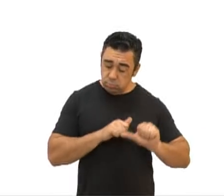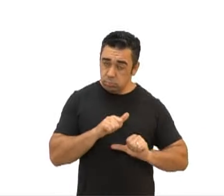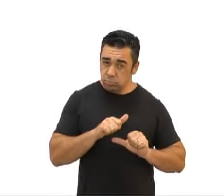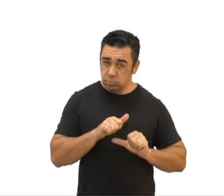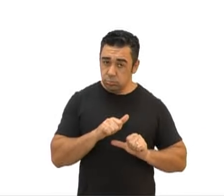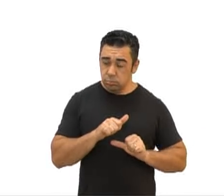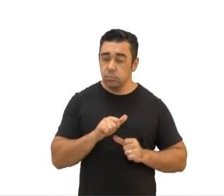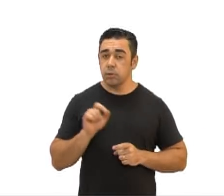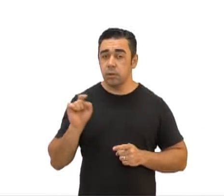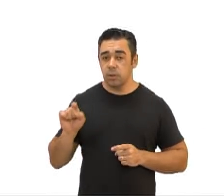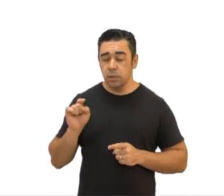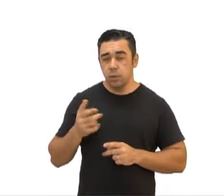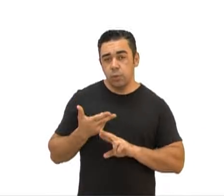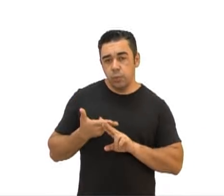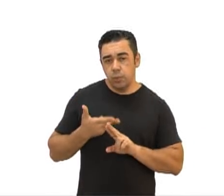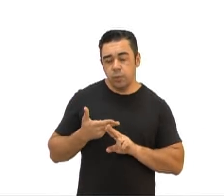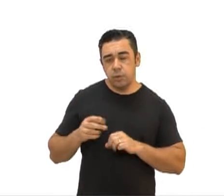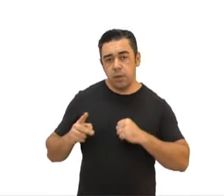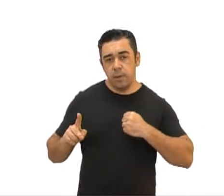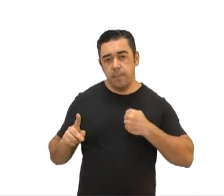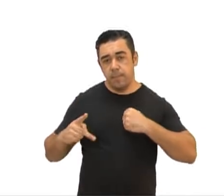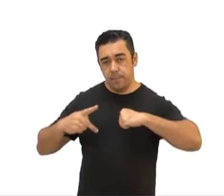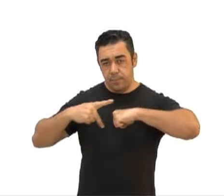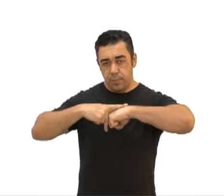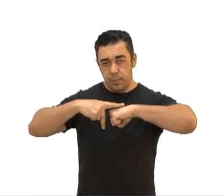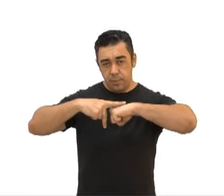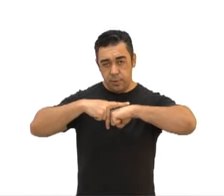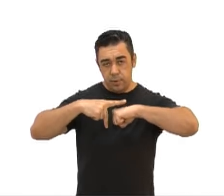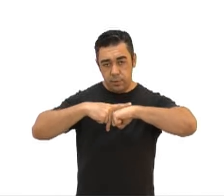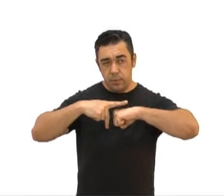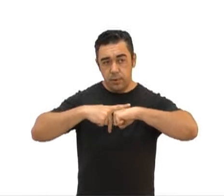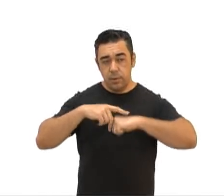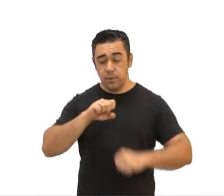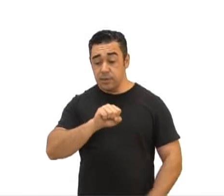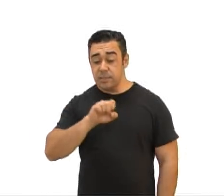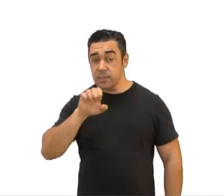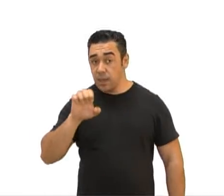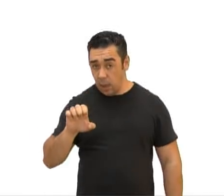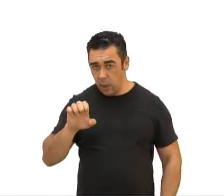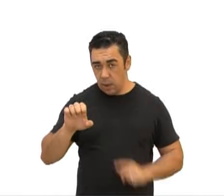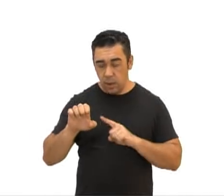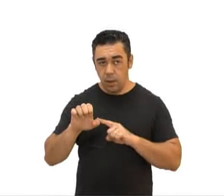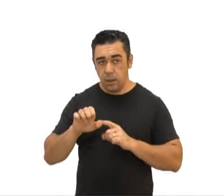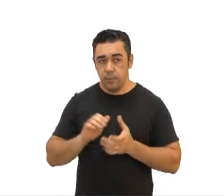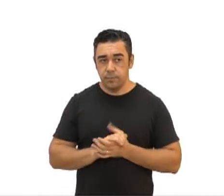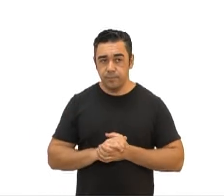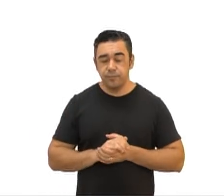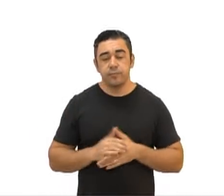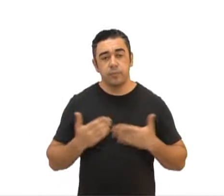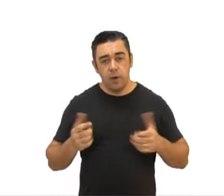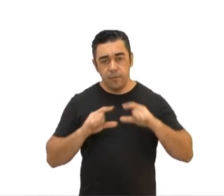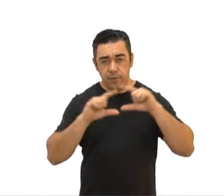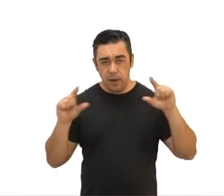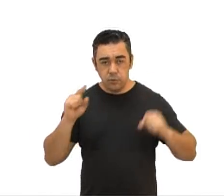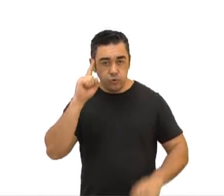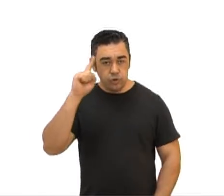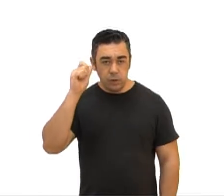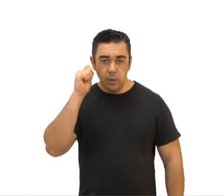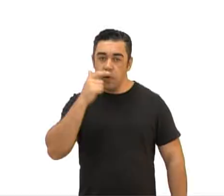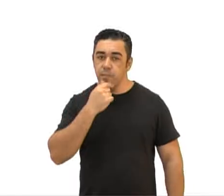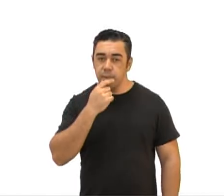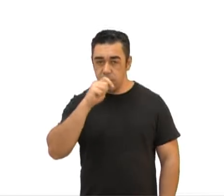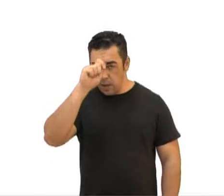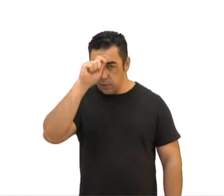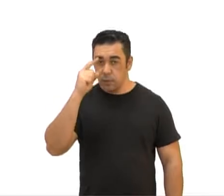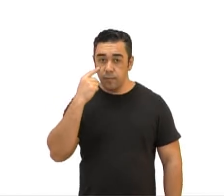forma que ao utilizar o pronome oblíquo átono, se. Então, a frase é, um dia, Aladim viu passar a filha